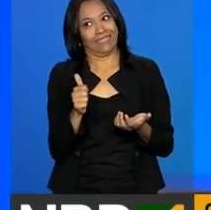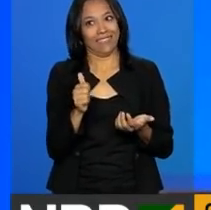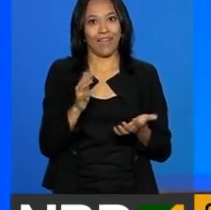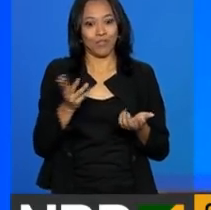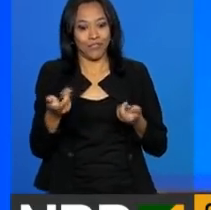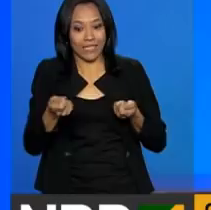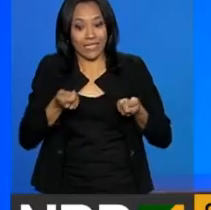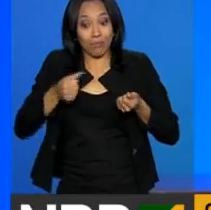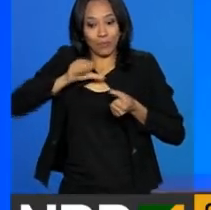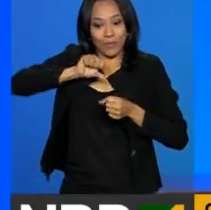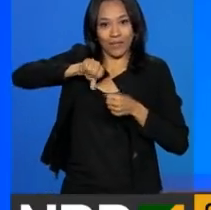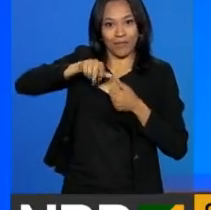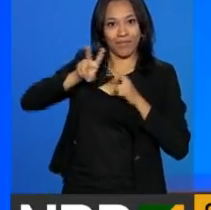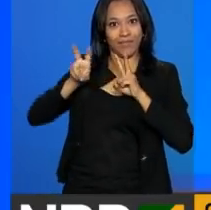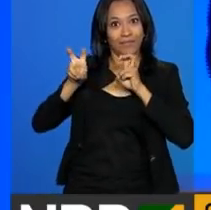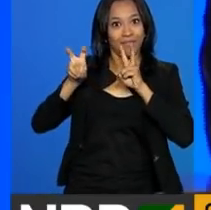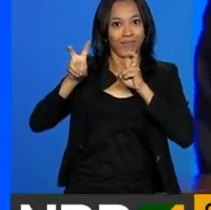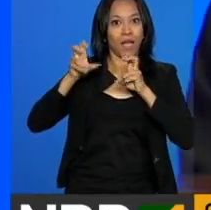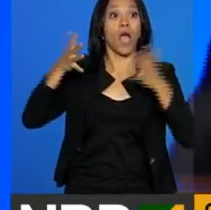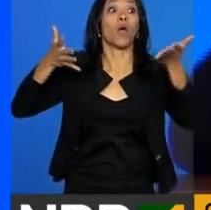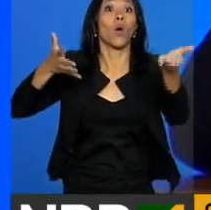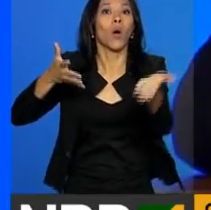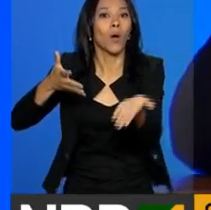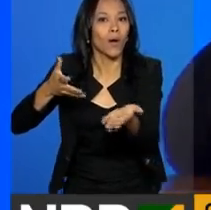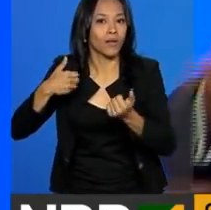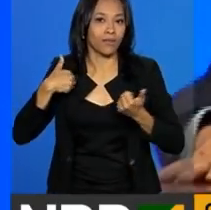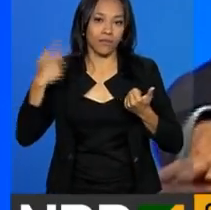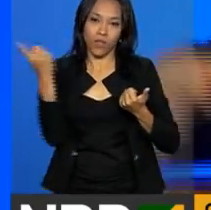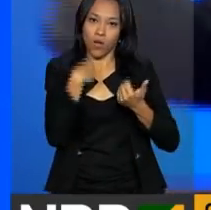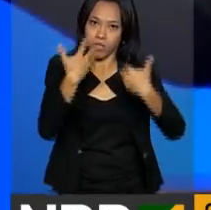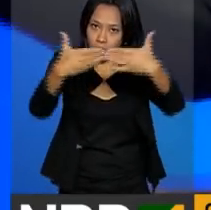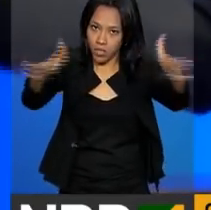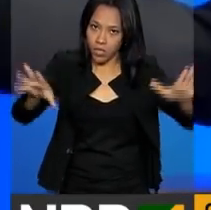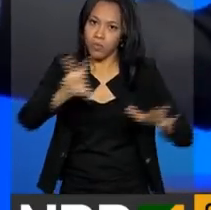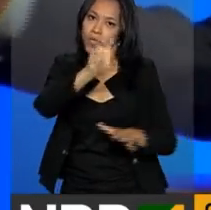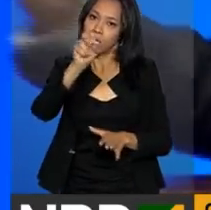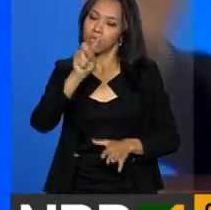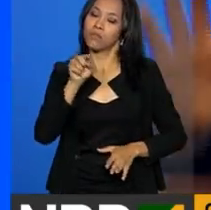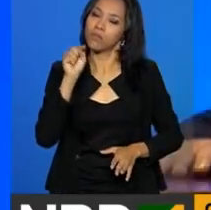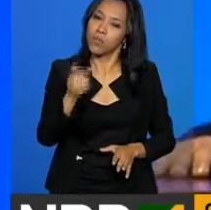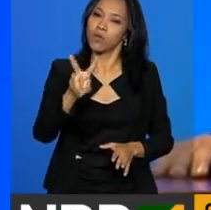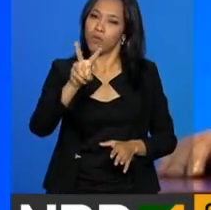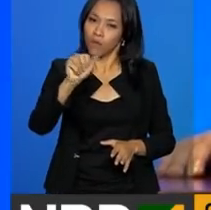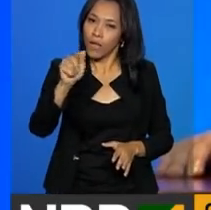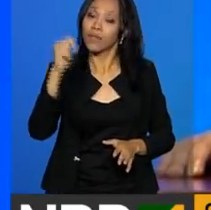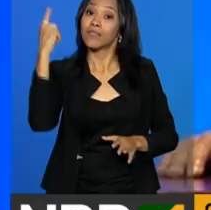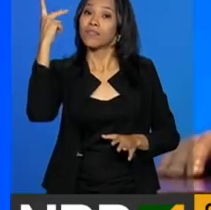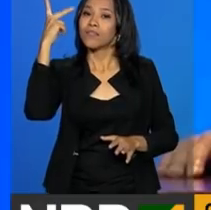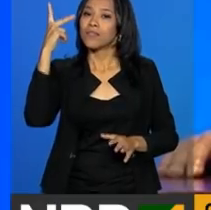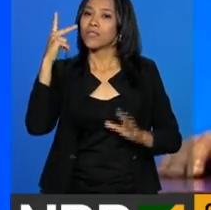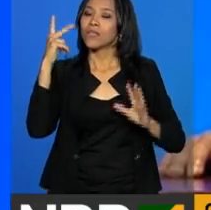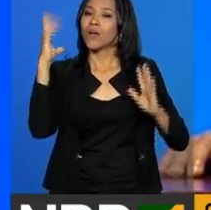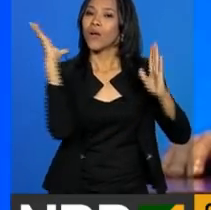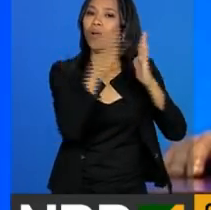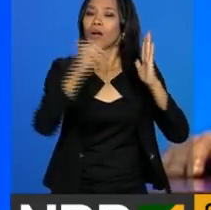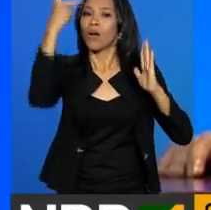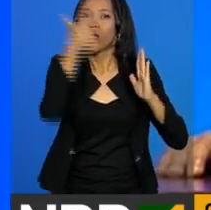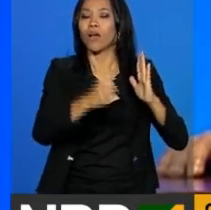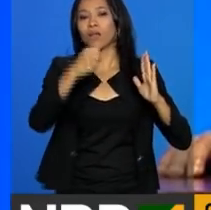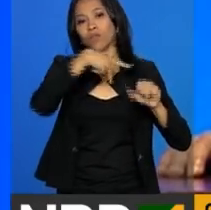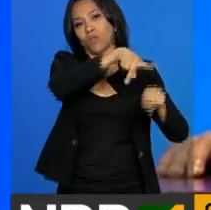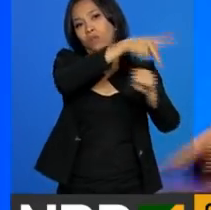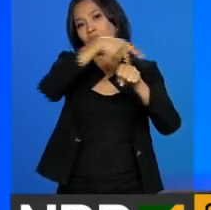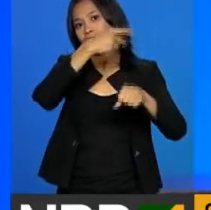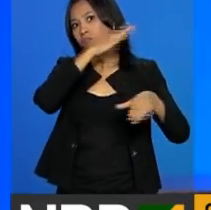o tema mas disse agora nós estamos abrindo 500 mil a área seguindo o exemplo dos países desenvolvidos que essas